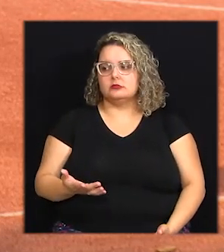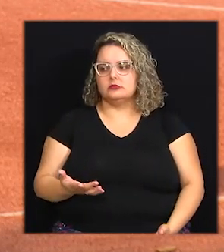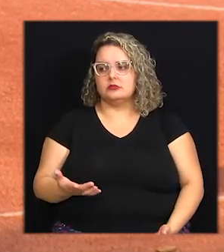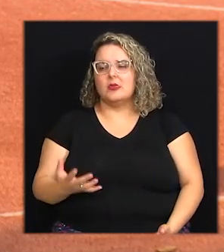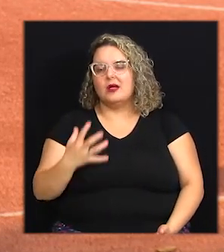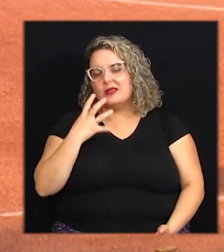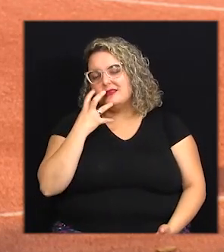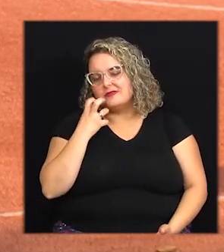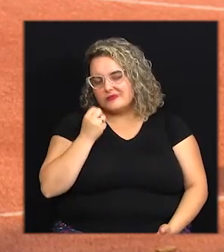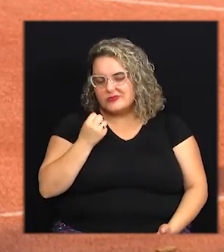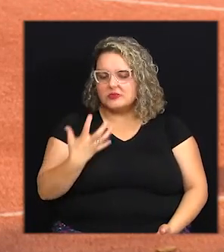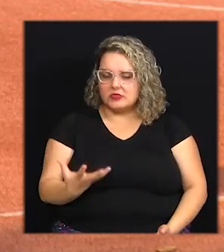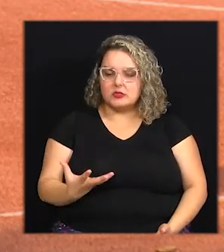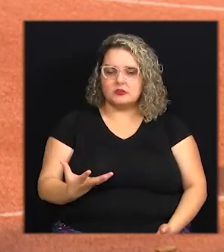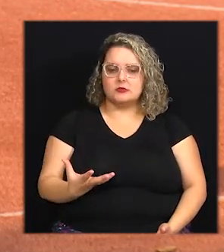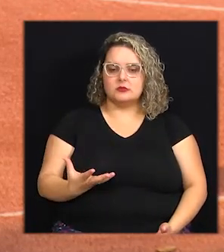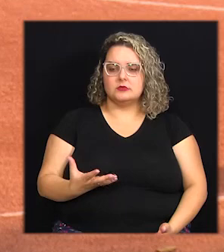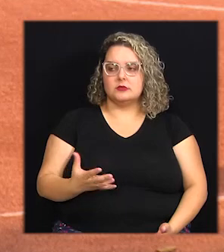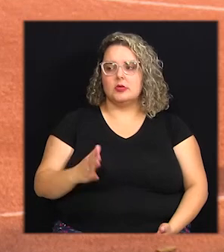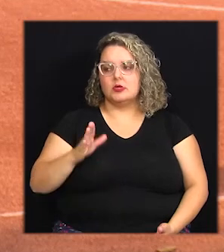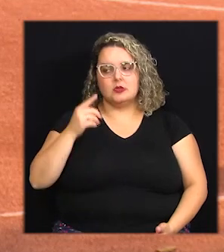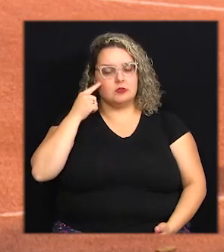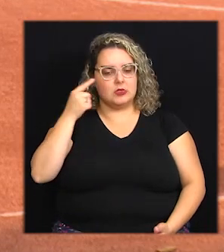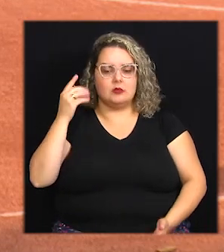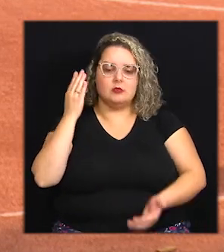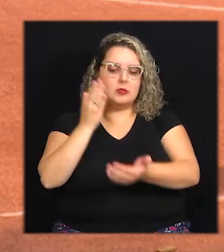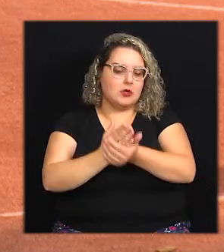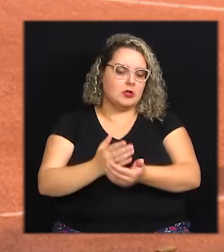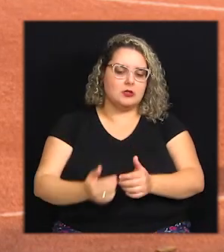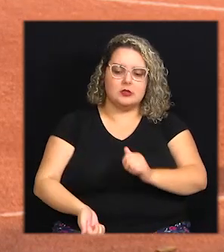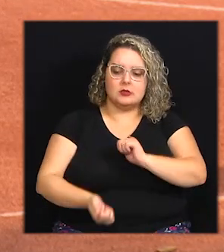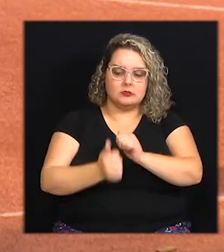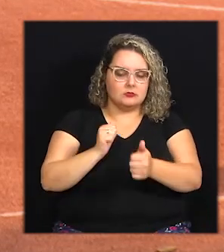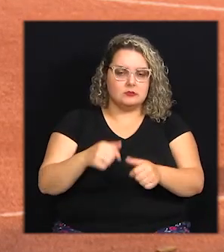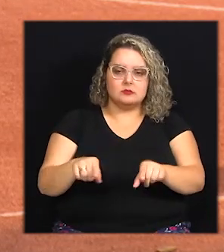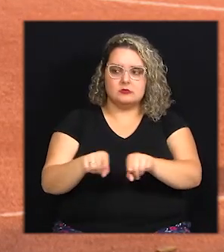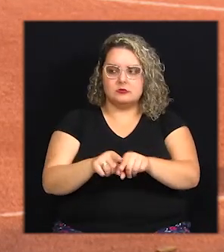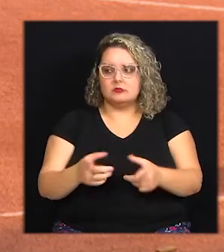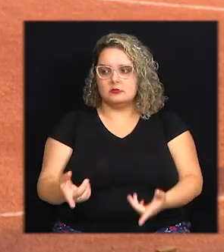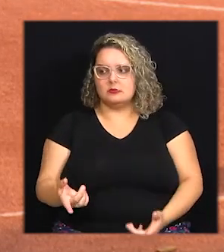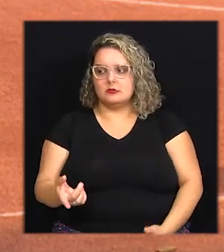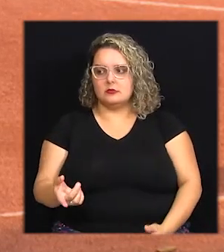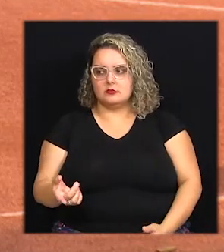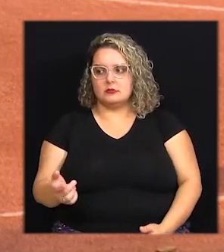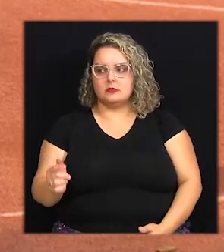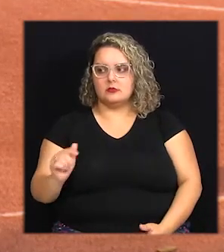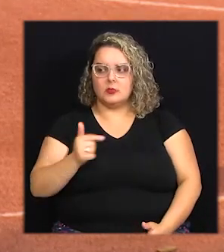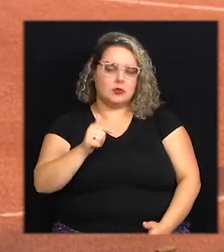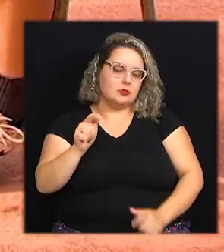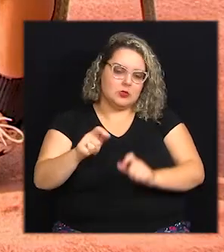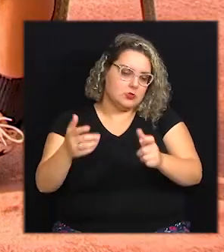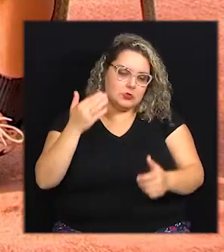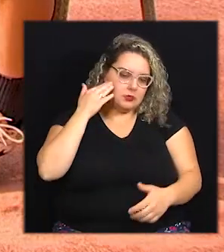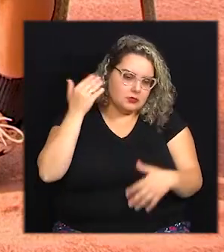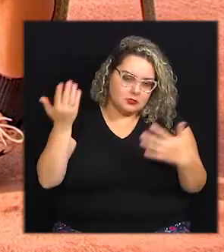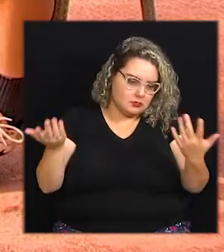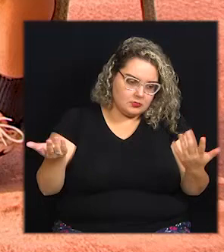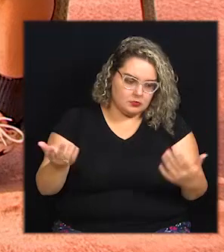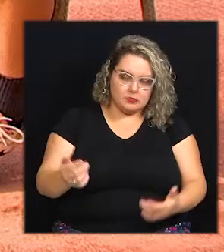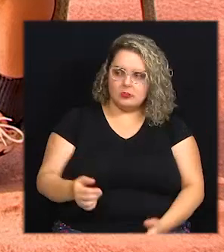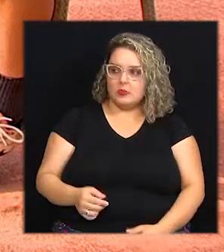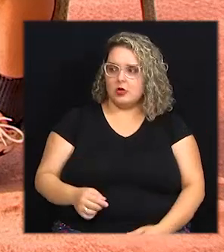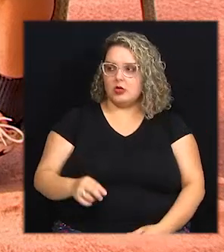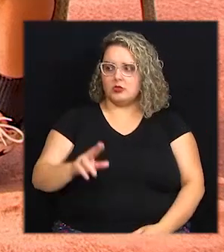muito frustrante, né? E eu já pensei várias vezes em parar de jogar, inclusive. Não é muita gente que sabe, mas eu